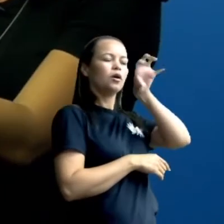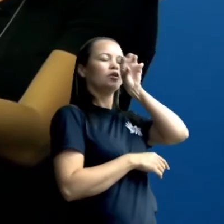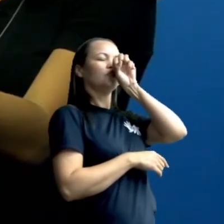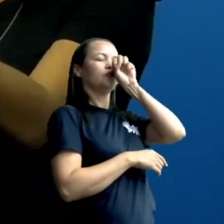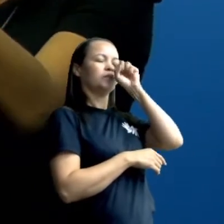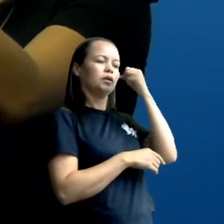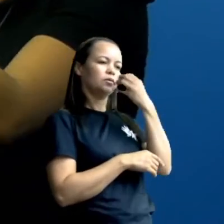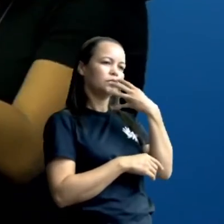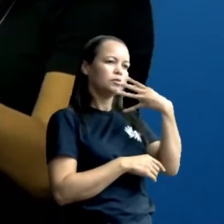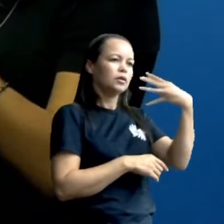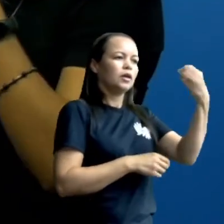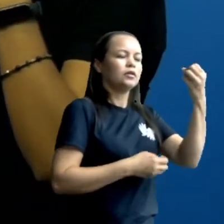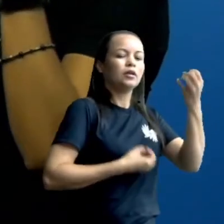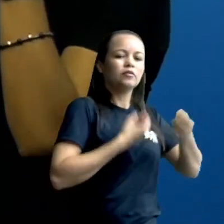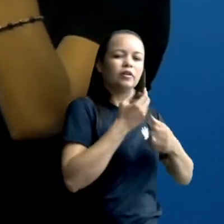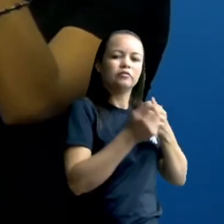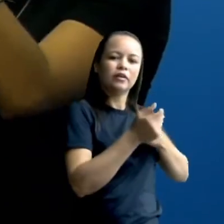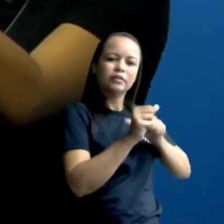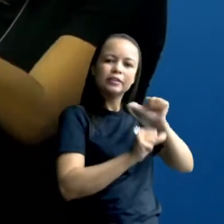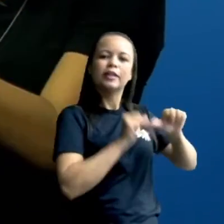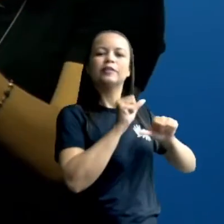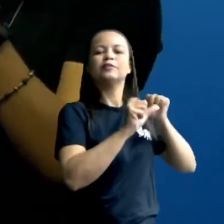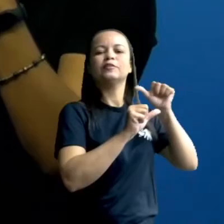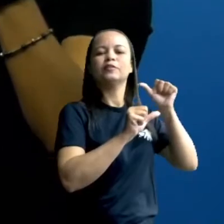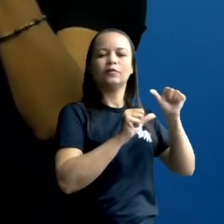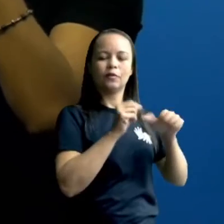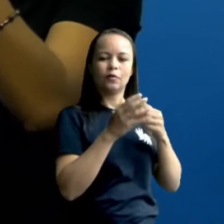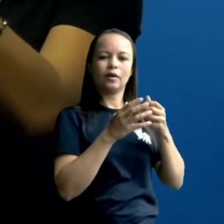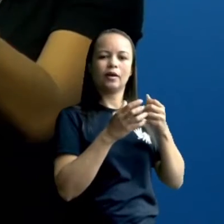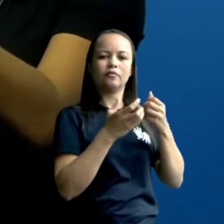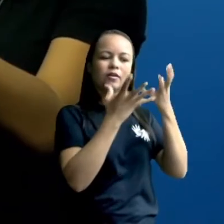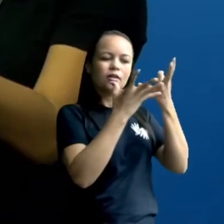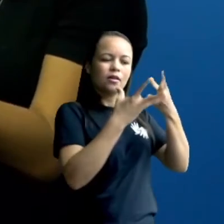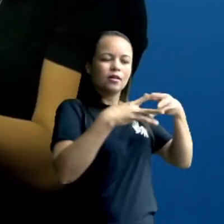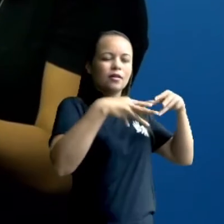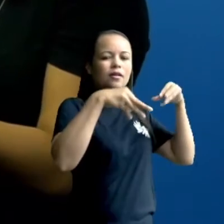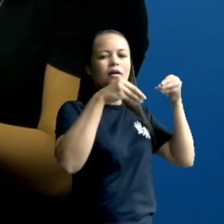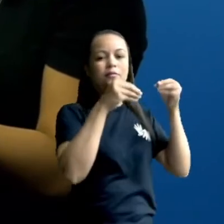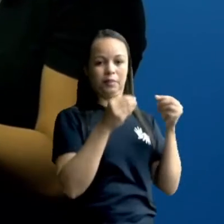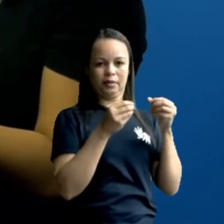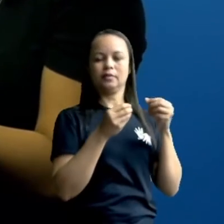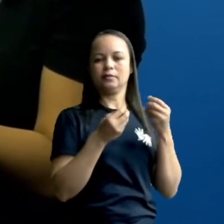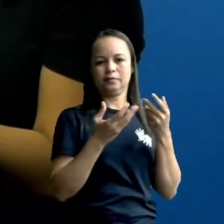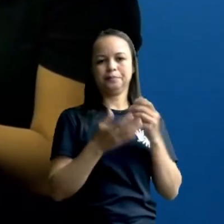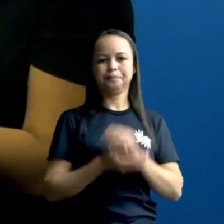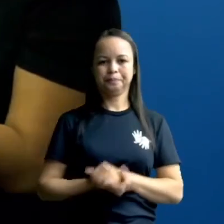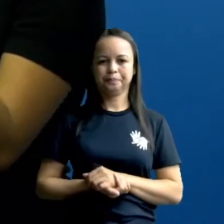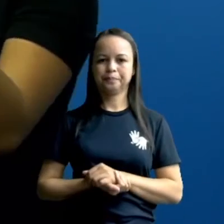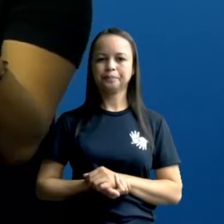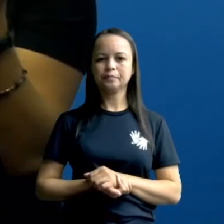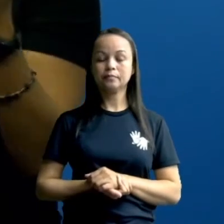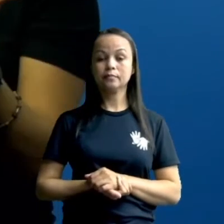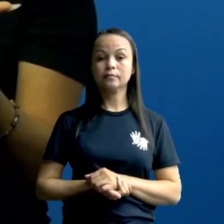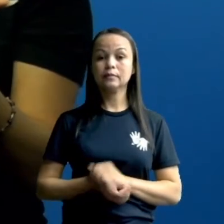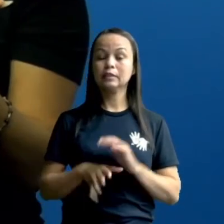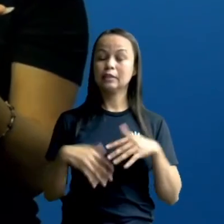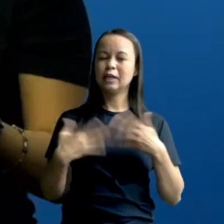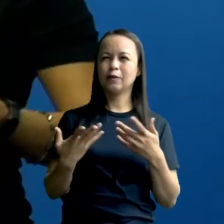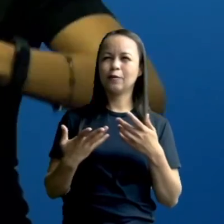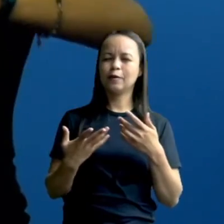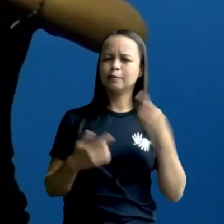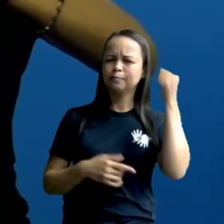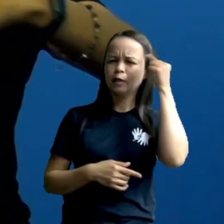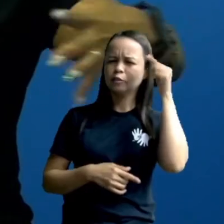ela respira o meu. E a gente faz essa troca e faz essa limpeza automática do ar. Agora imagine